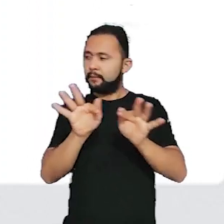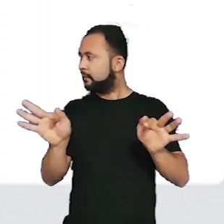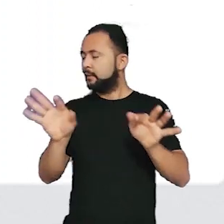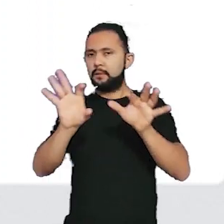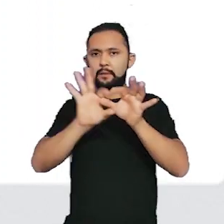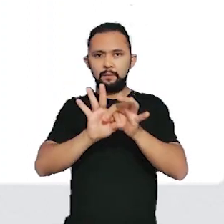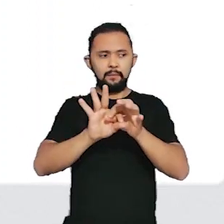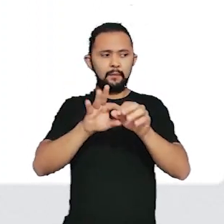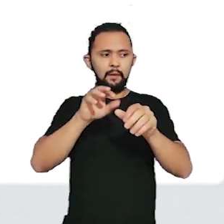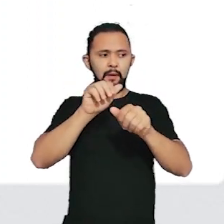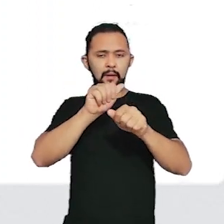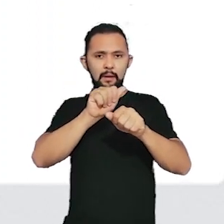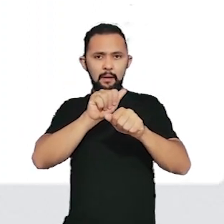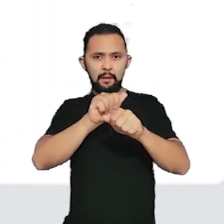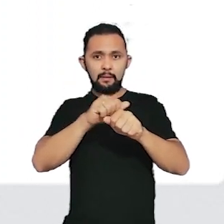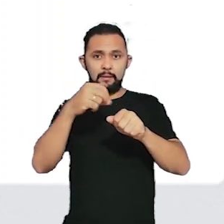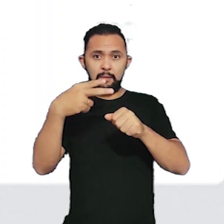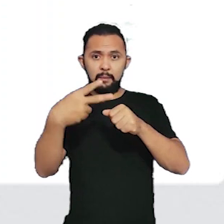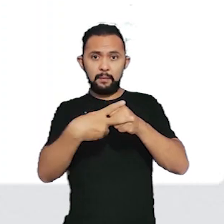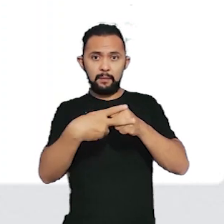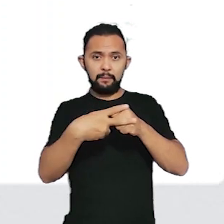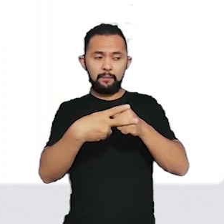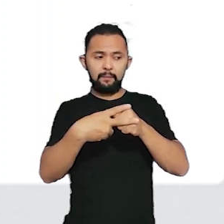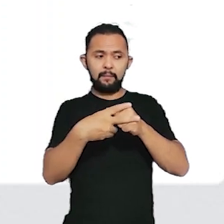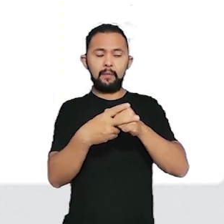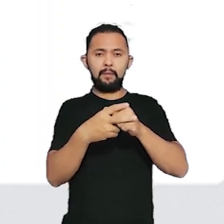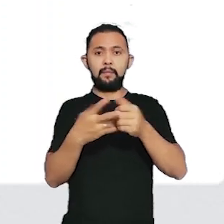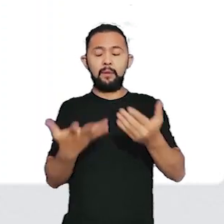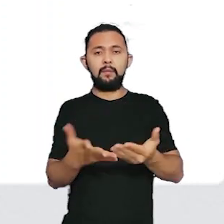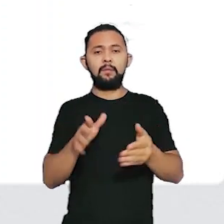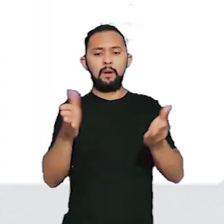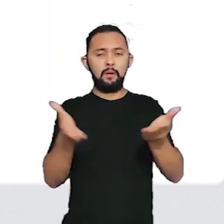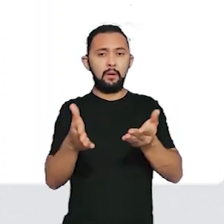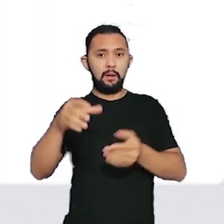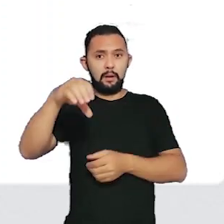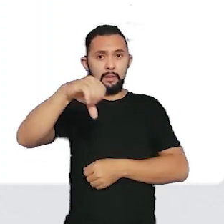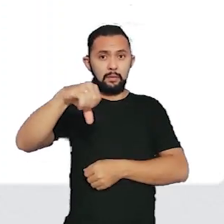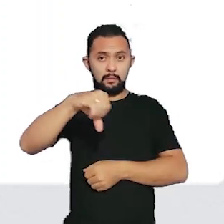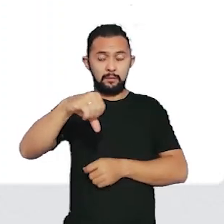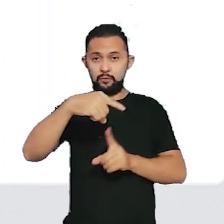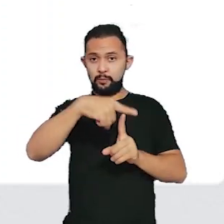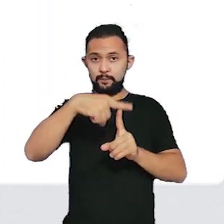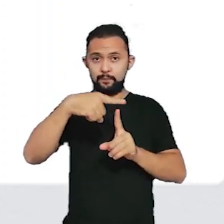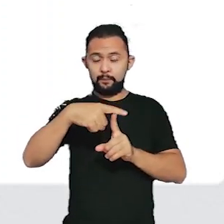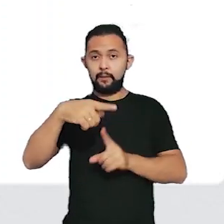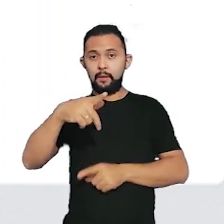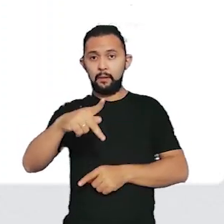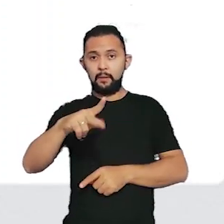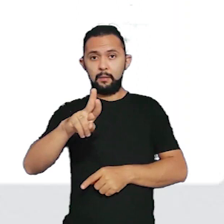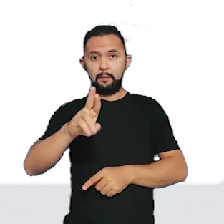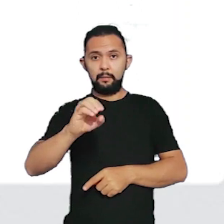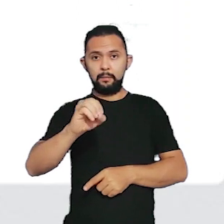vida. Então, a final vai trazer uma ideia de finalidade. E a última é a proporcional. Vai te trazer ideias